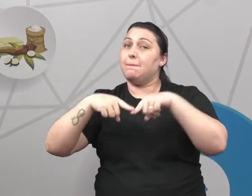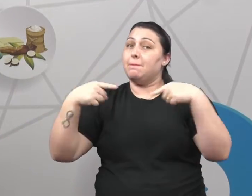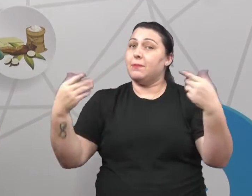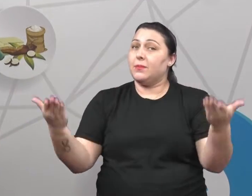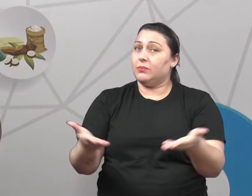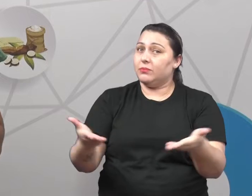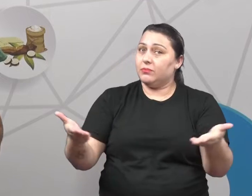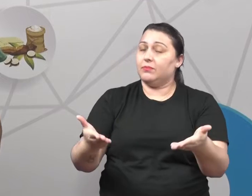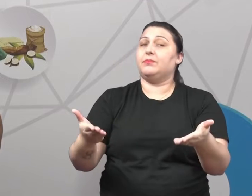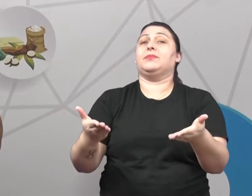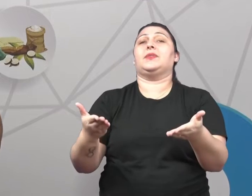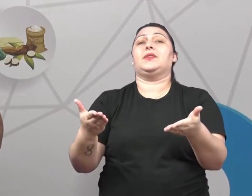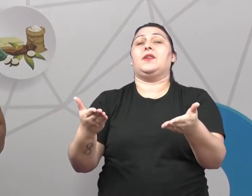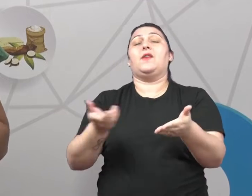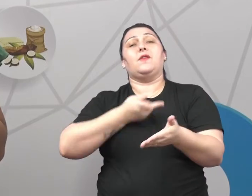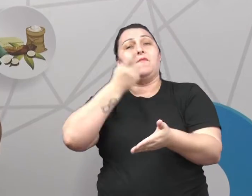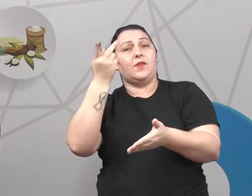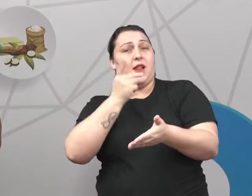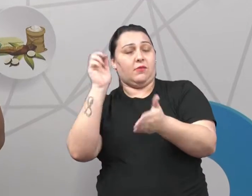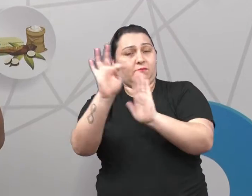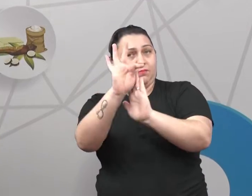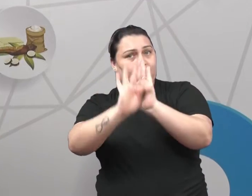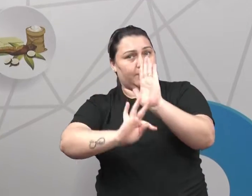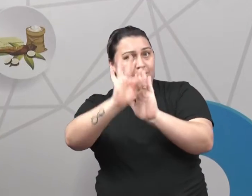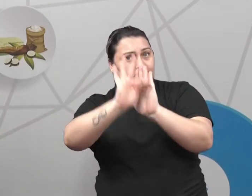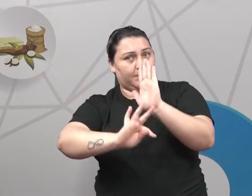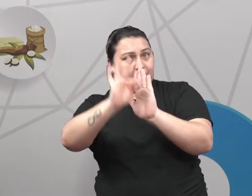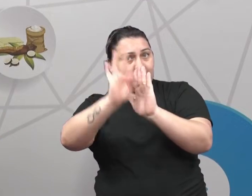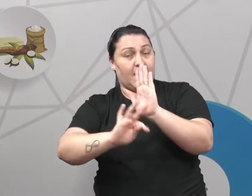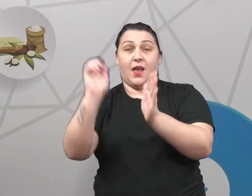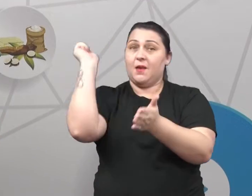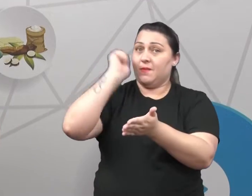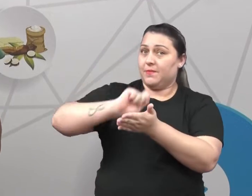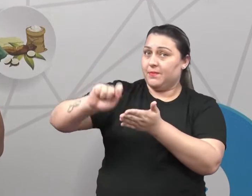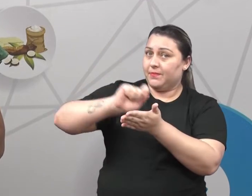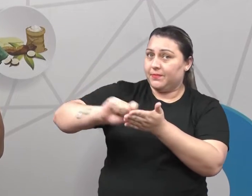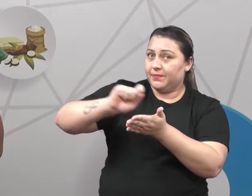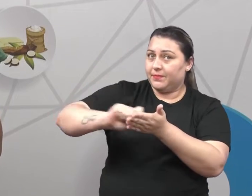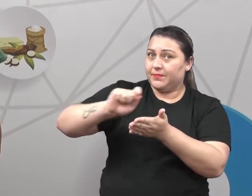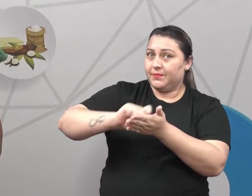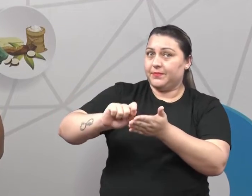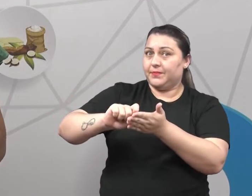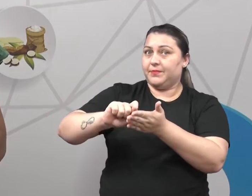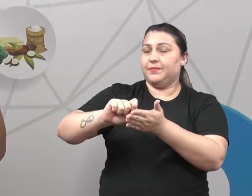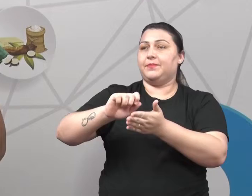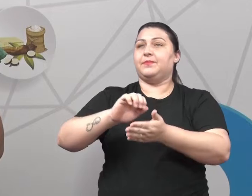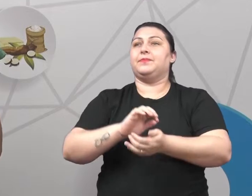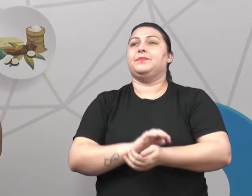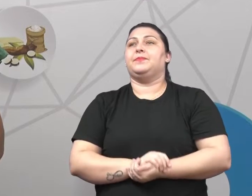especialmente, a gente vai falar desse tipo de texto da forma escrita.